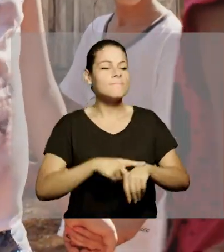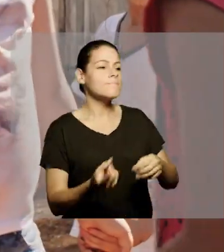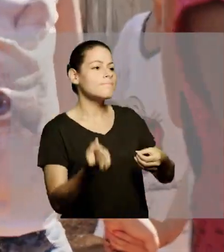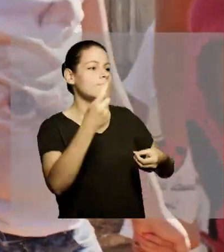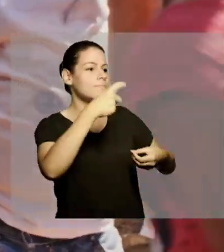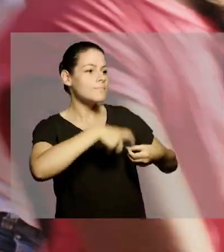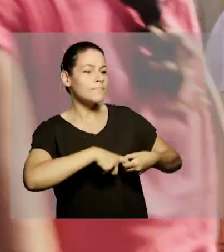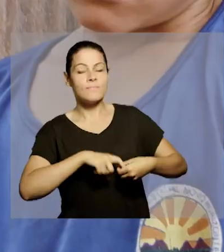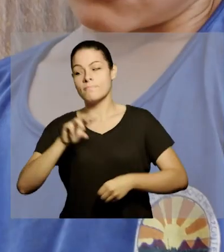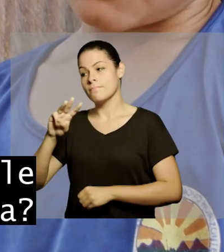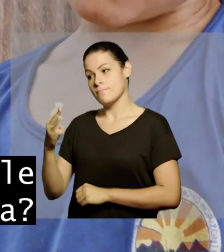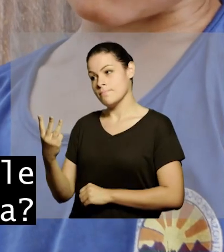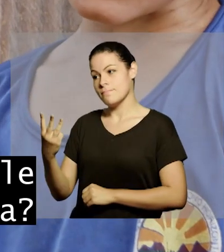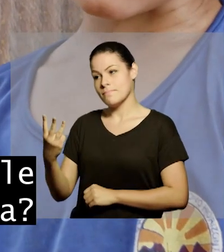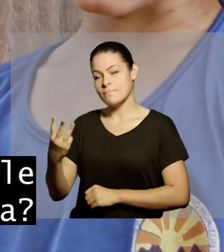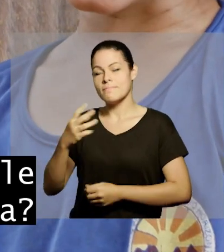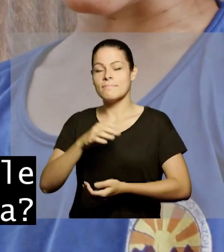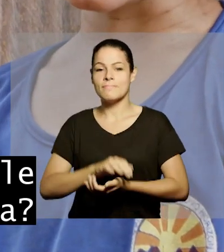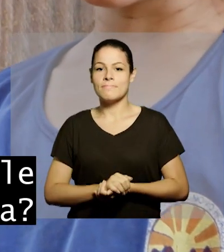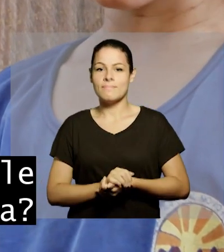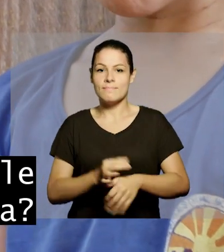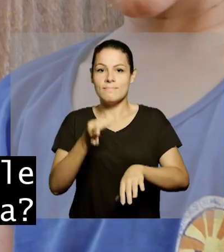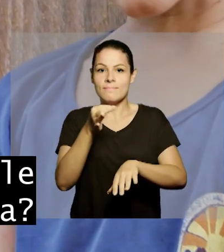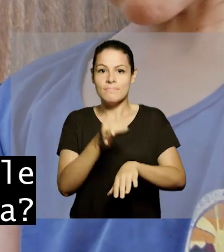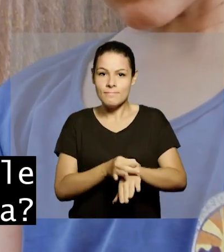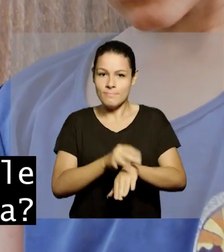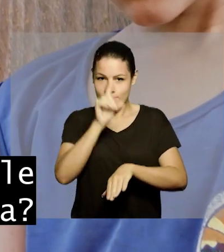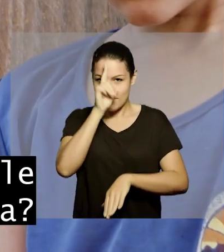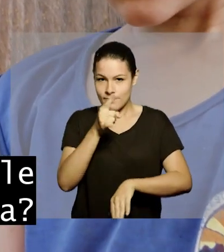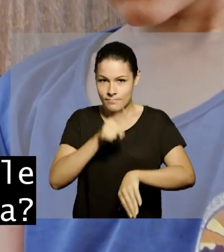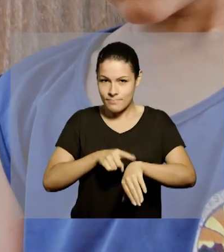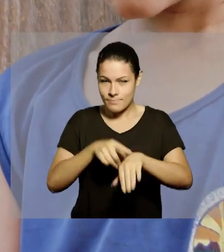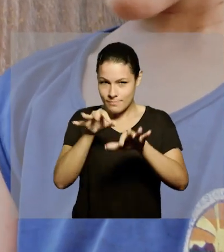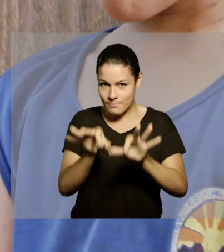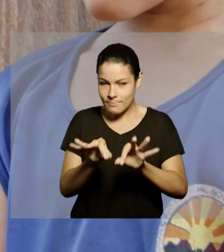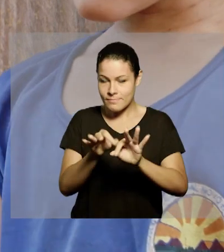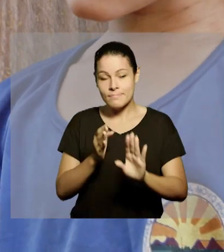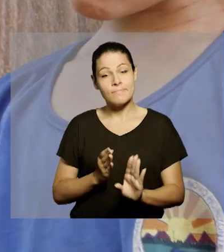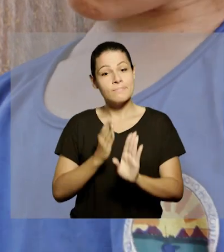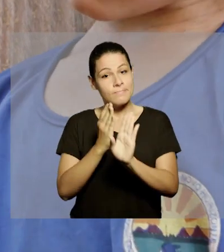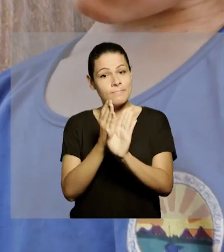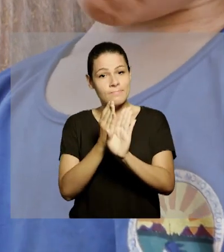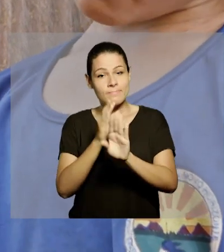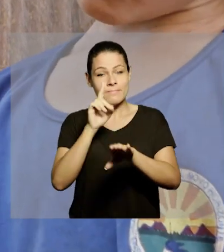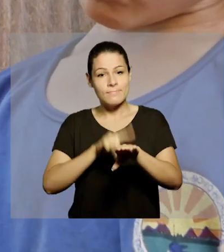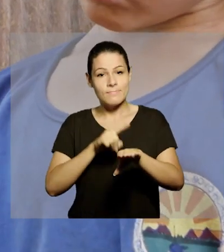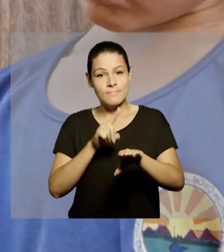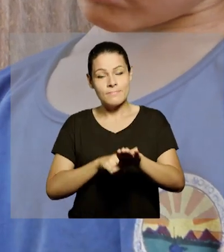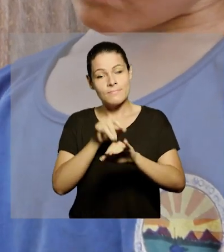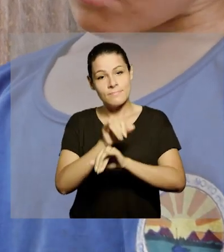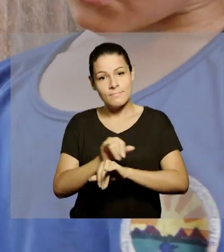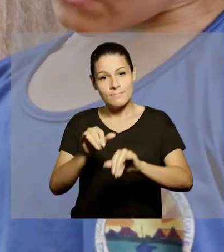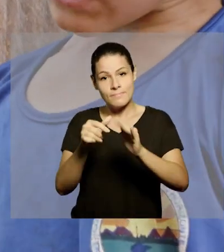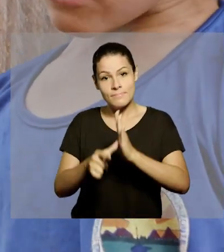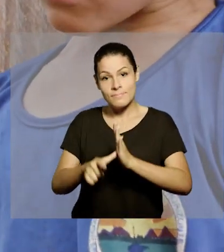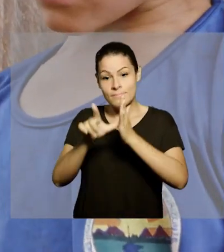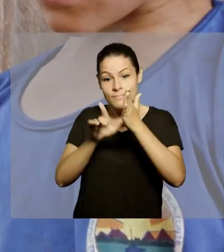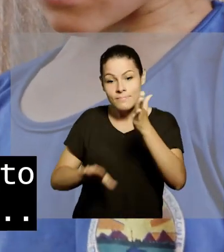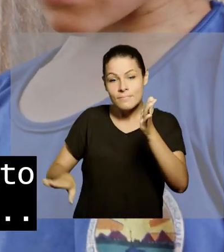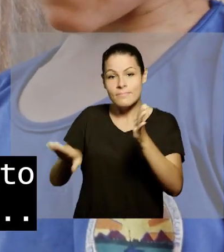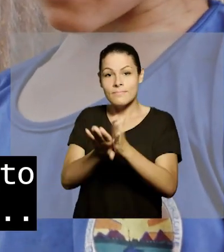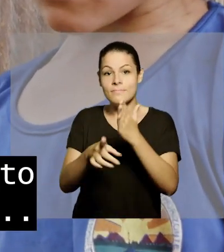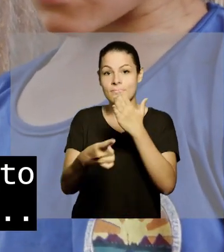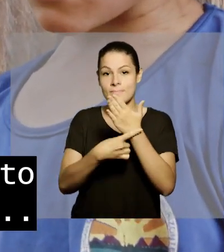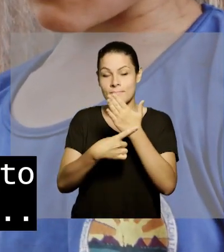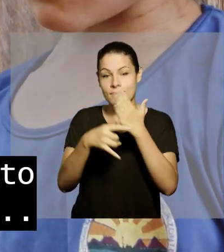3 horas. Tipo, o relógio, ele não comanda a hora. Então é essa hora, tipo, quando chega a hora